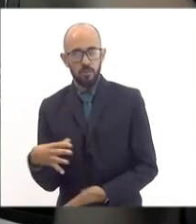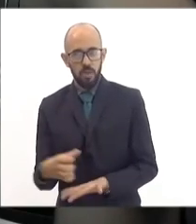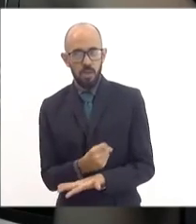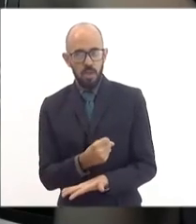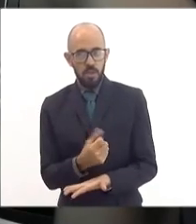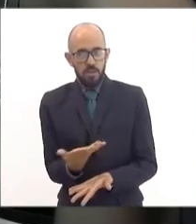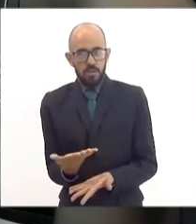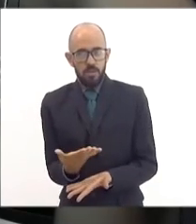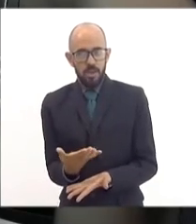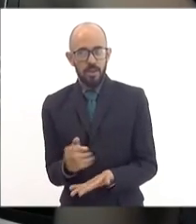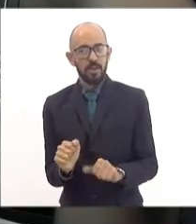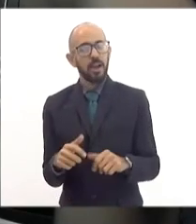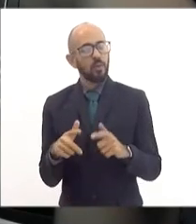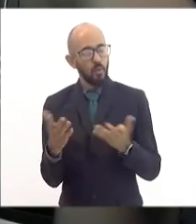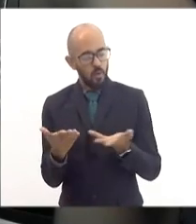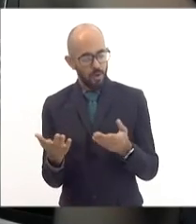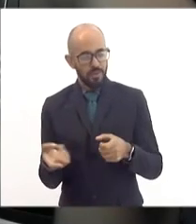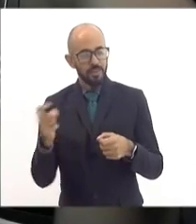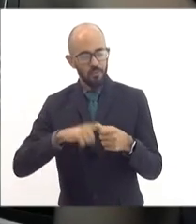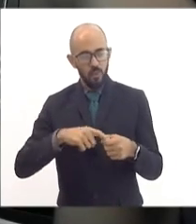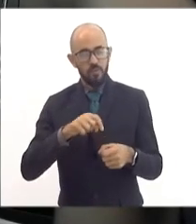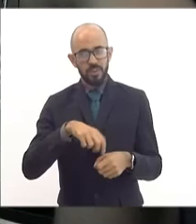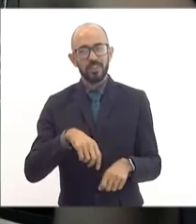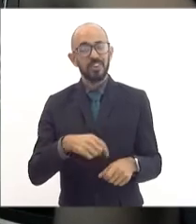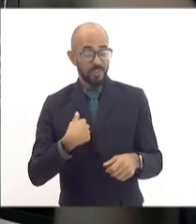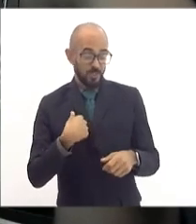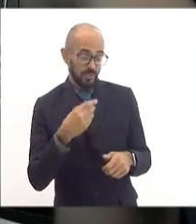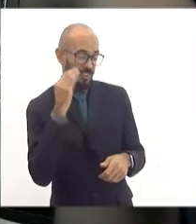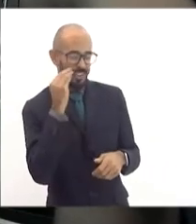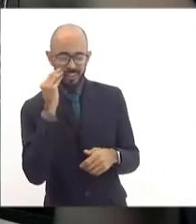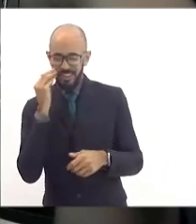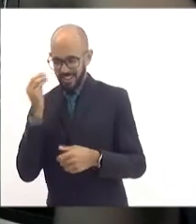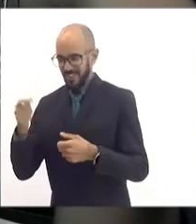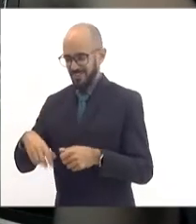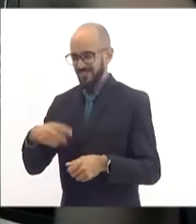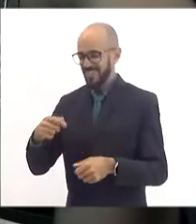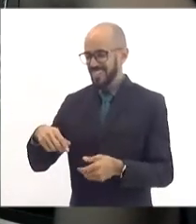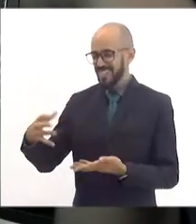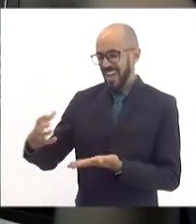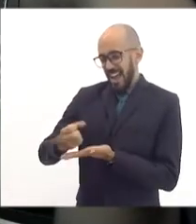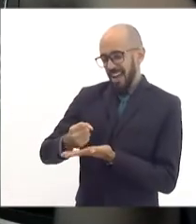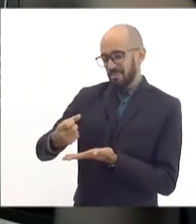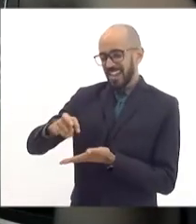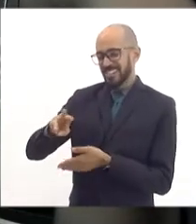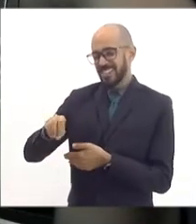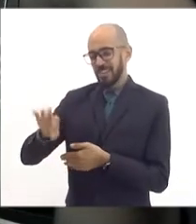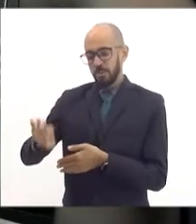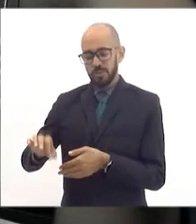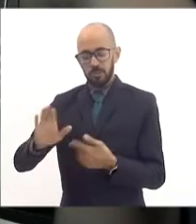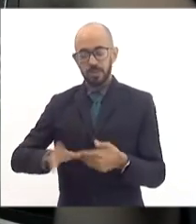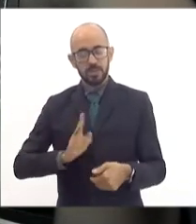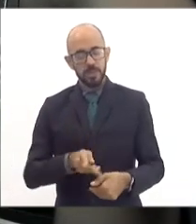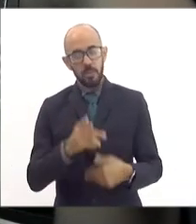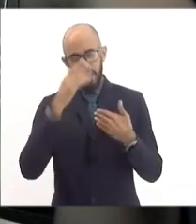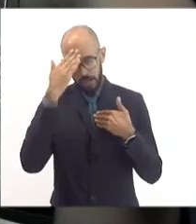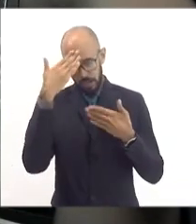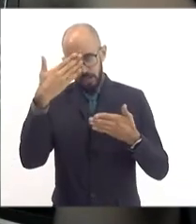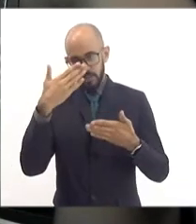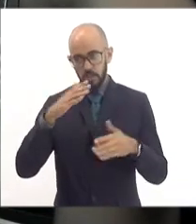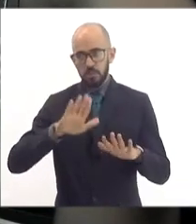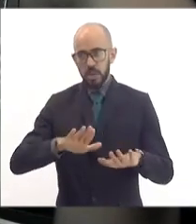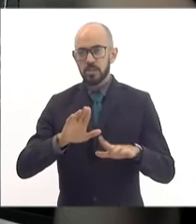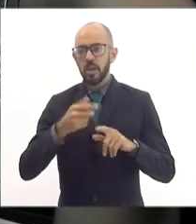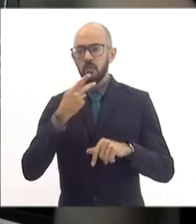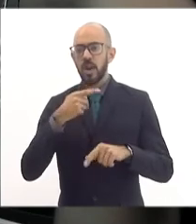esses 30%. Agora eu estou atrás desses 30% que ficaram para trás. Mas de qualquer maneira, sempre agradecendo muito. Mas eu diria